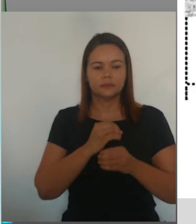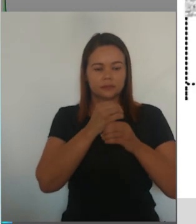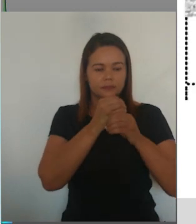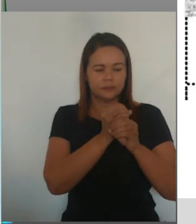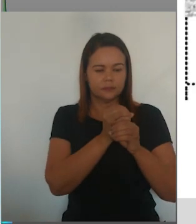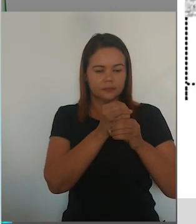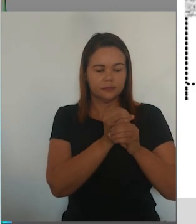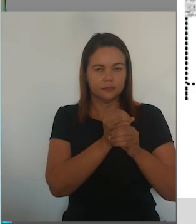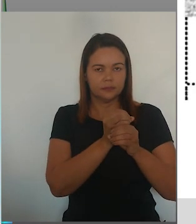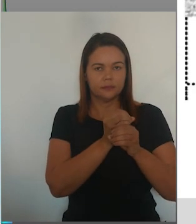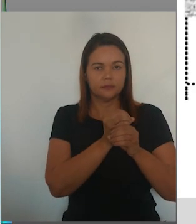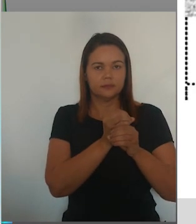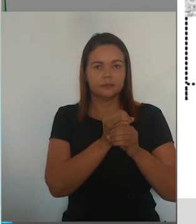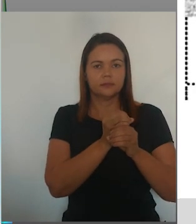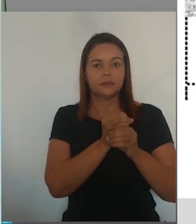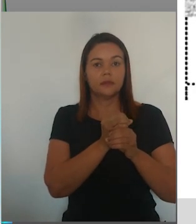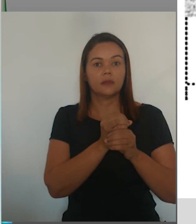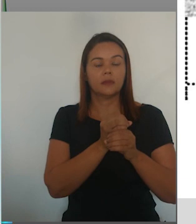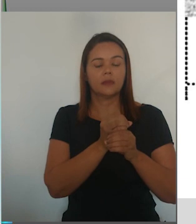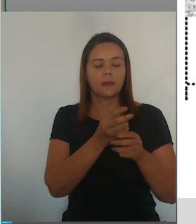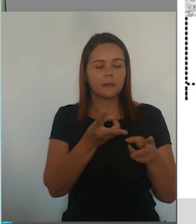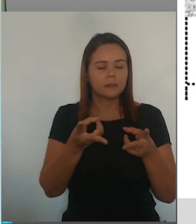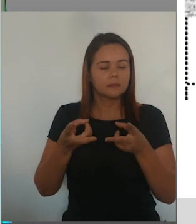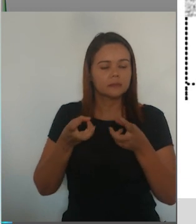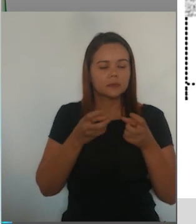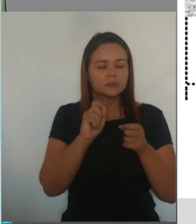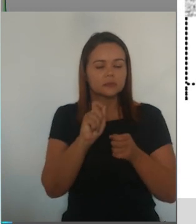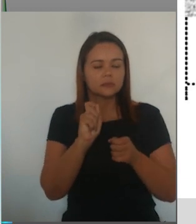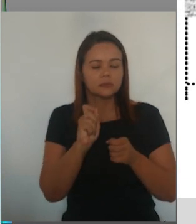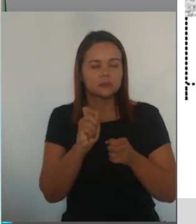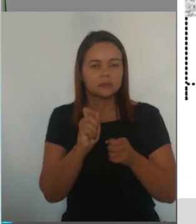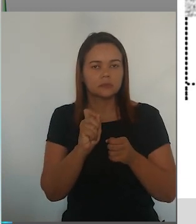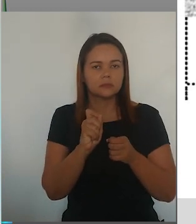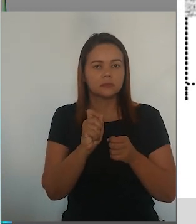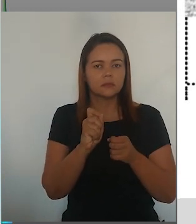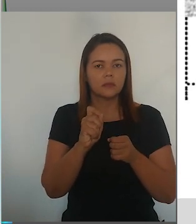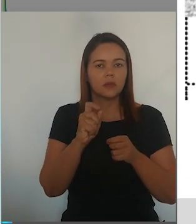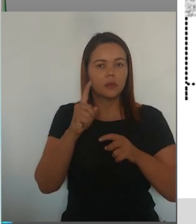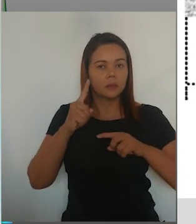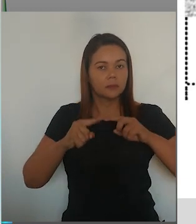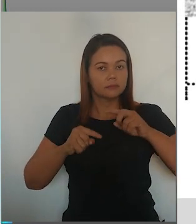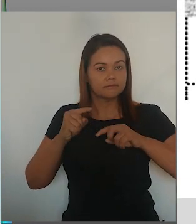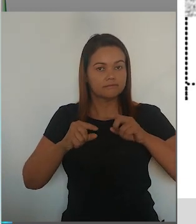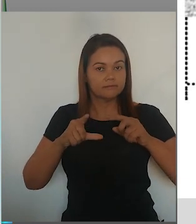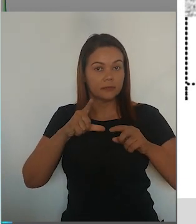Na fotomicroscopia de transmissão, deve-se